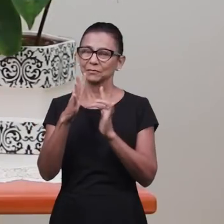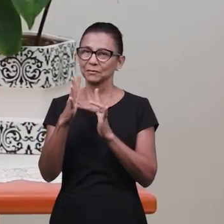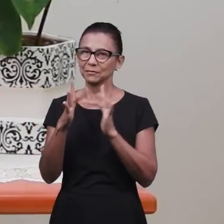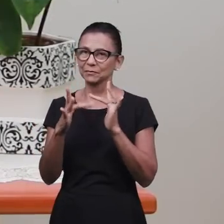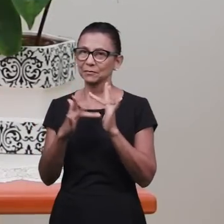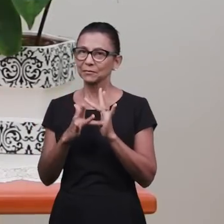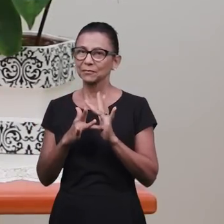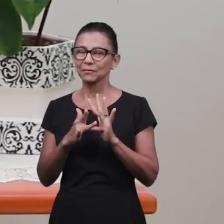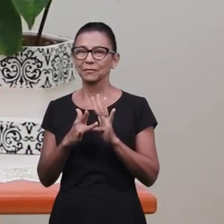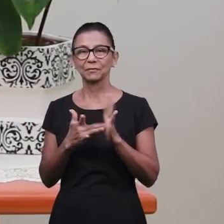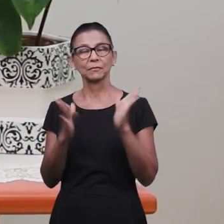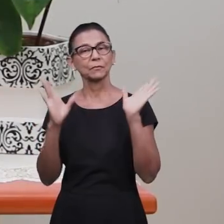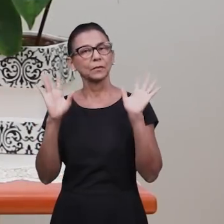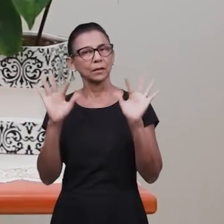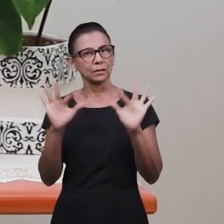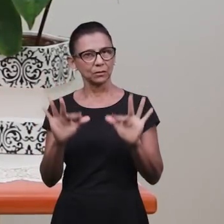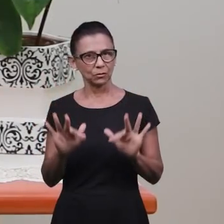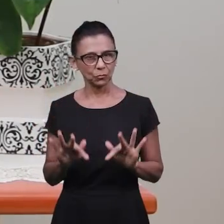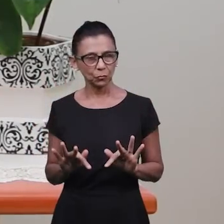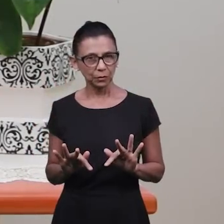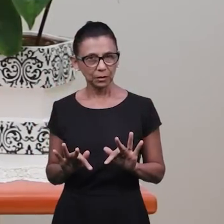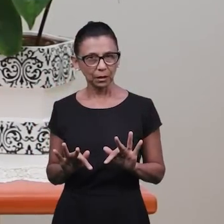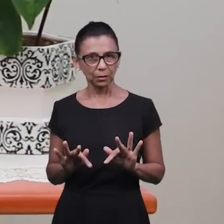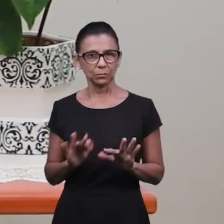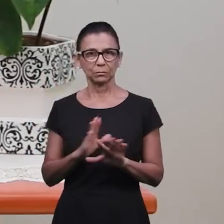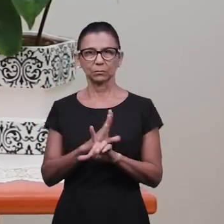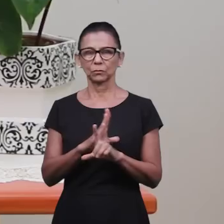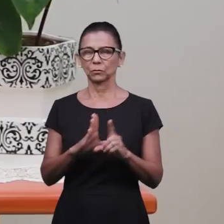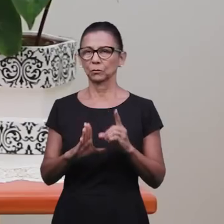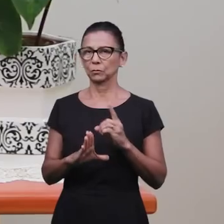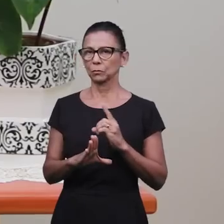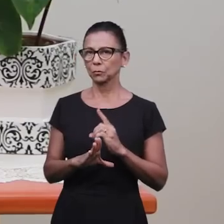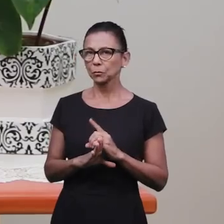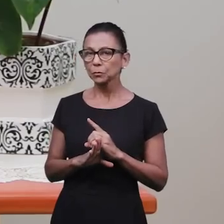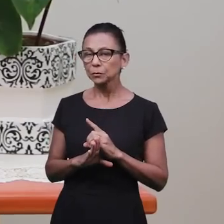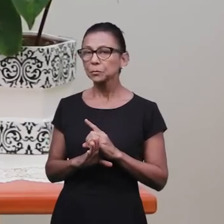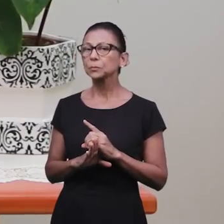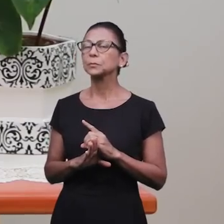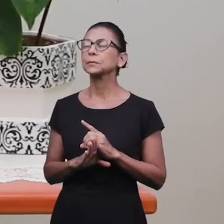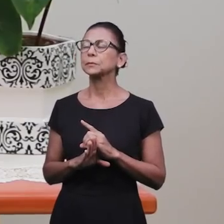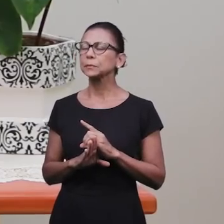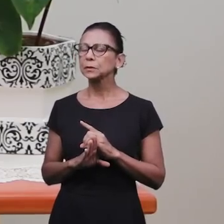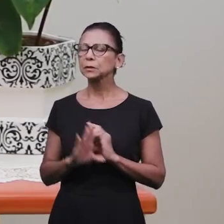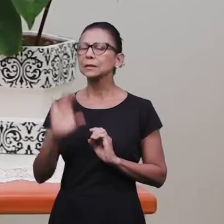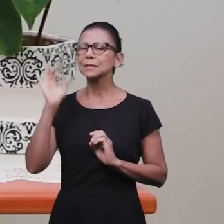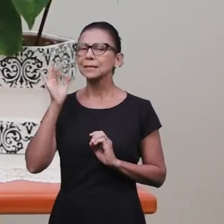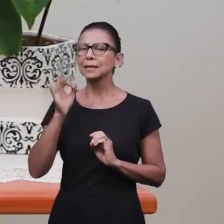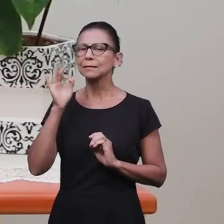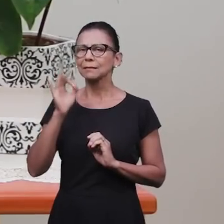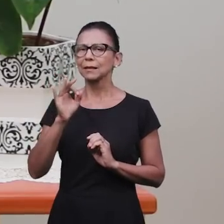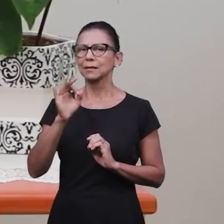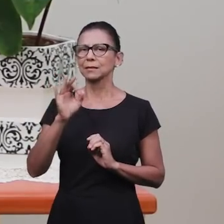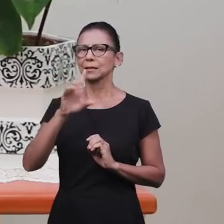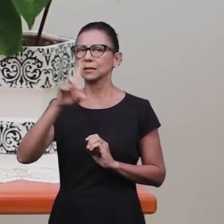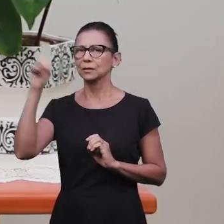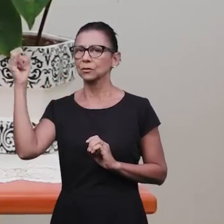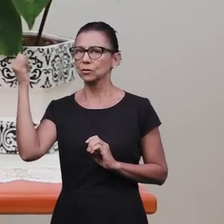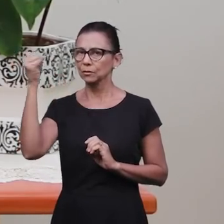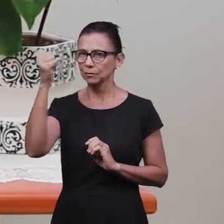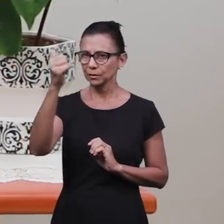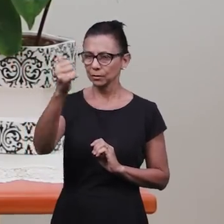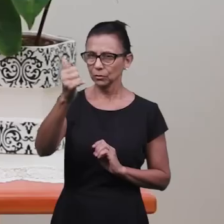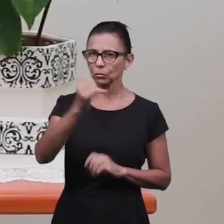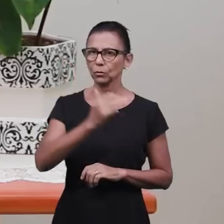Glória a Jesus. Nós estamos chegando ao final deste culto e cremos que Deus, ele já tem falado ao